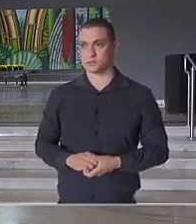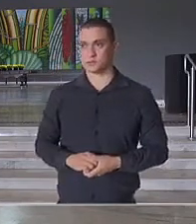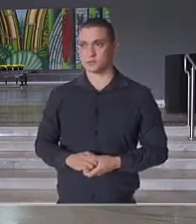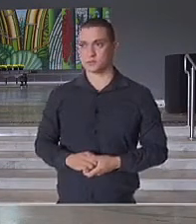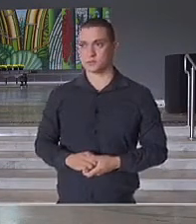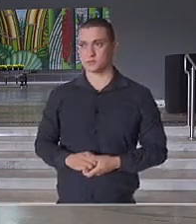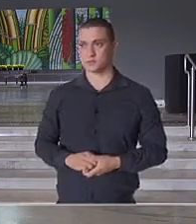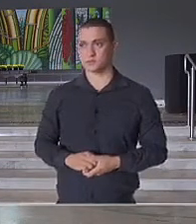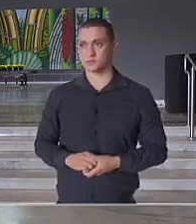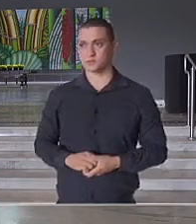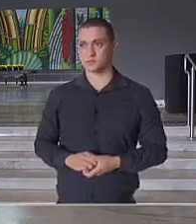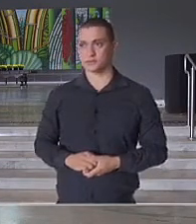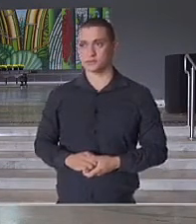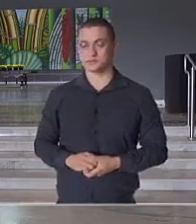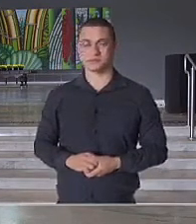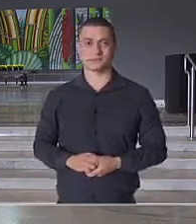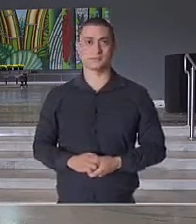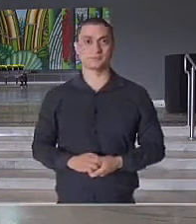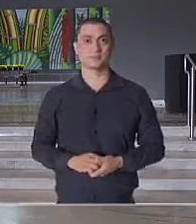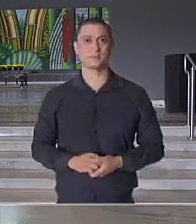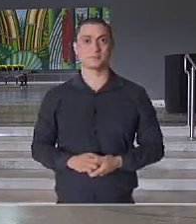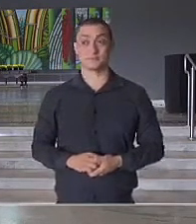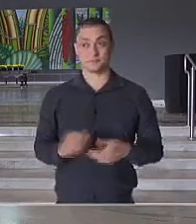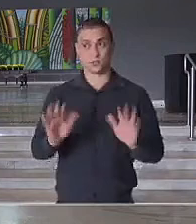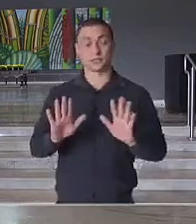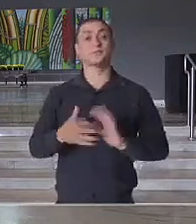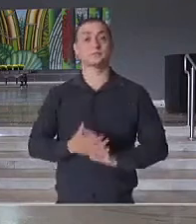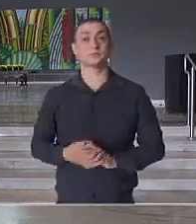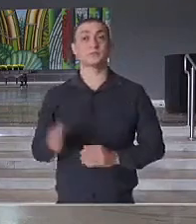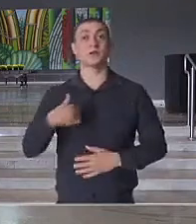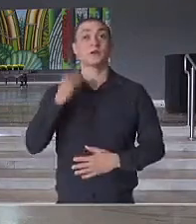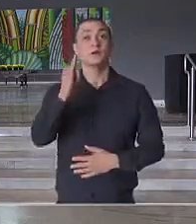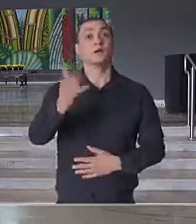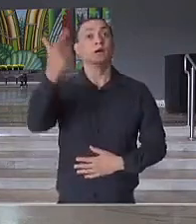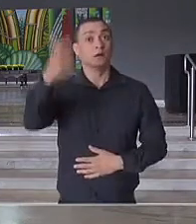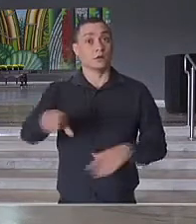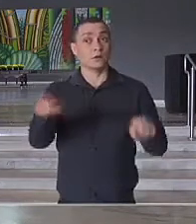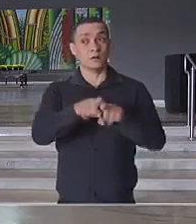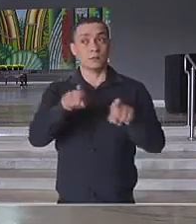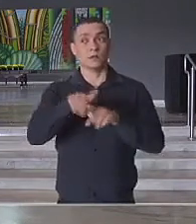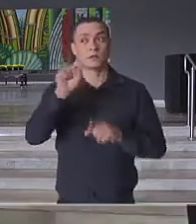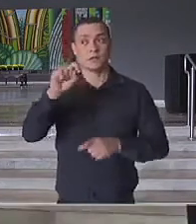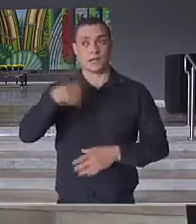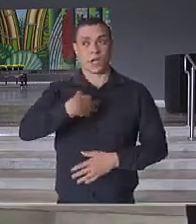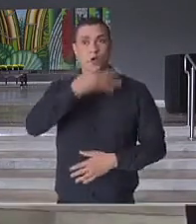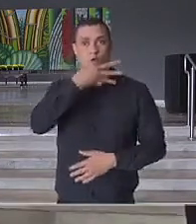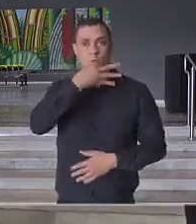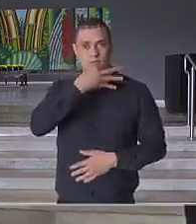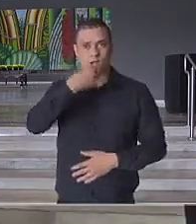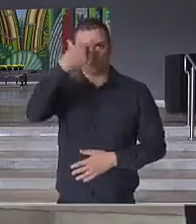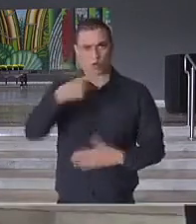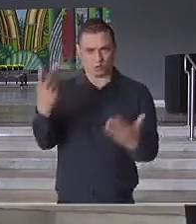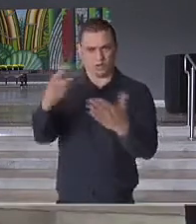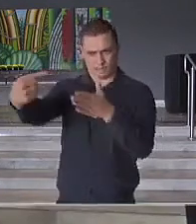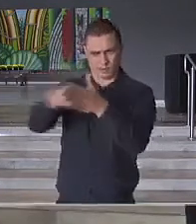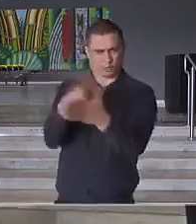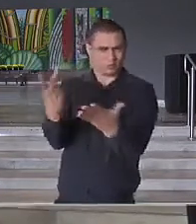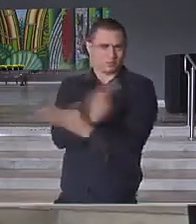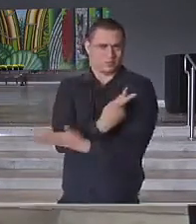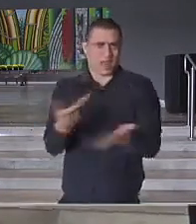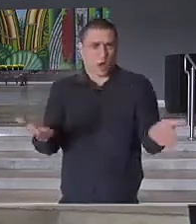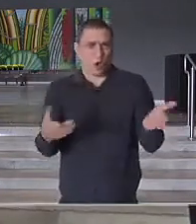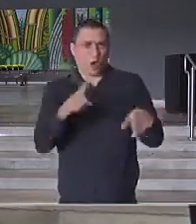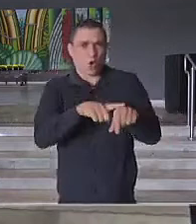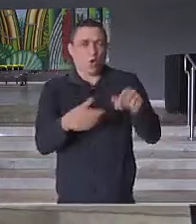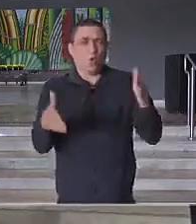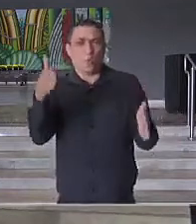Opa! Não foi nada, não. Quero enfatizar também que, na minha opinião, é um equívoco esse tipo de pergunta num momento